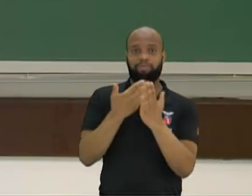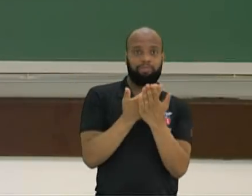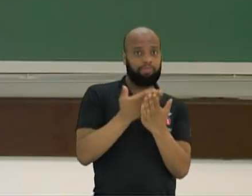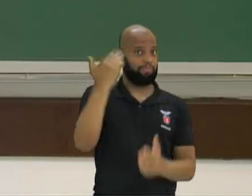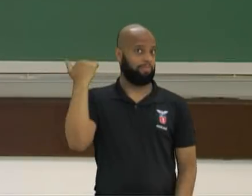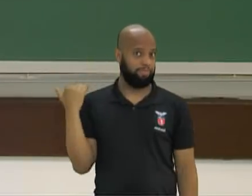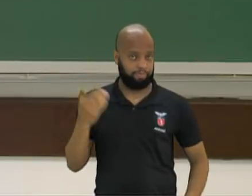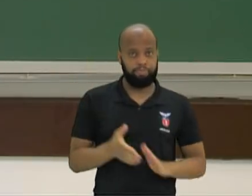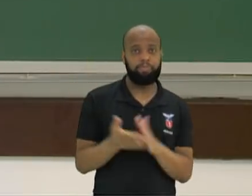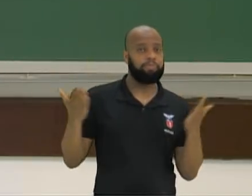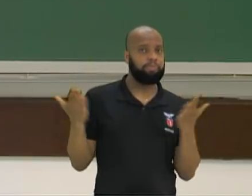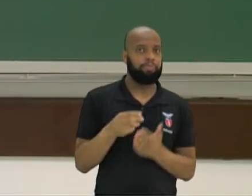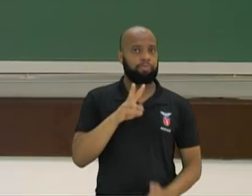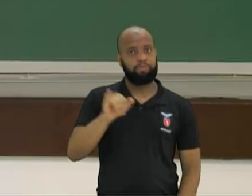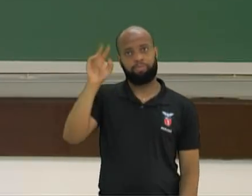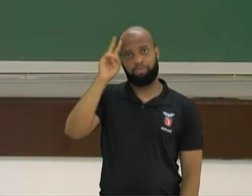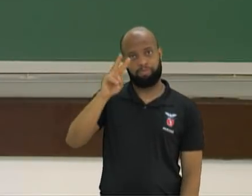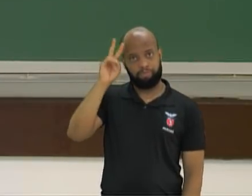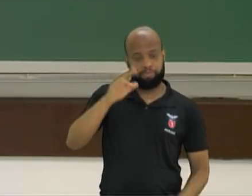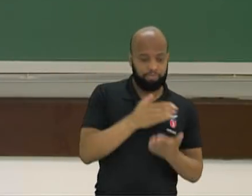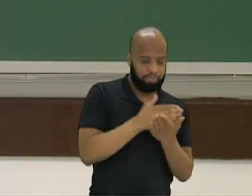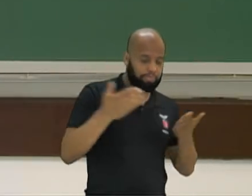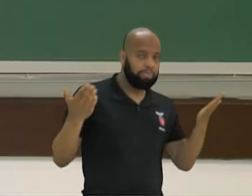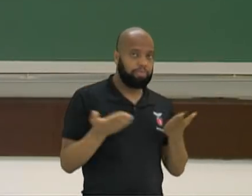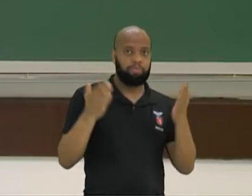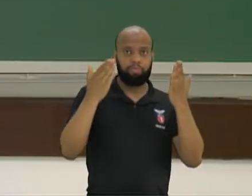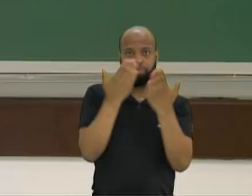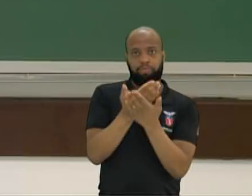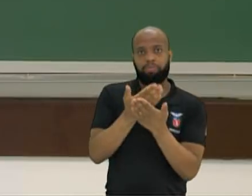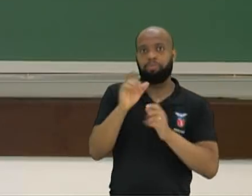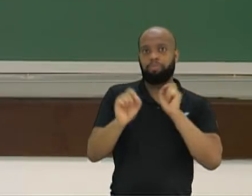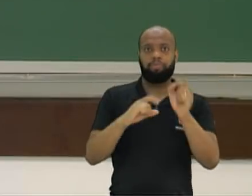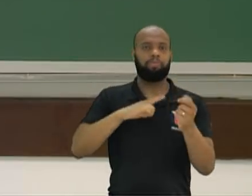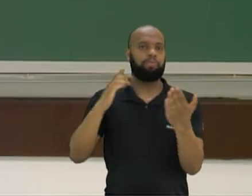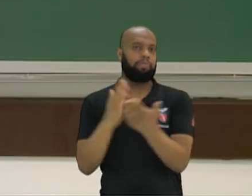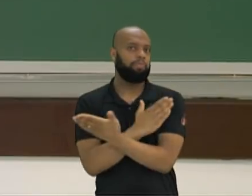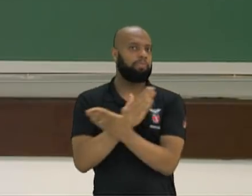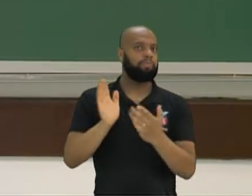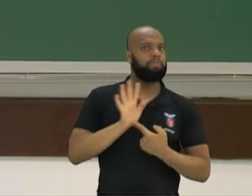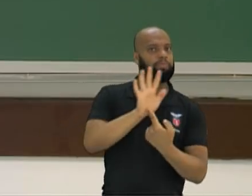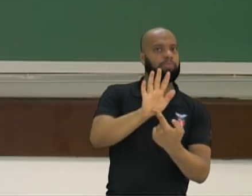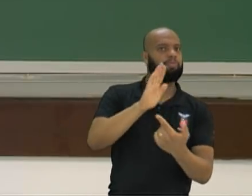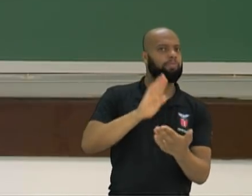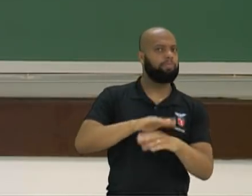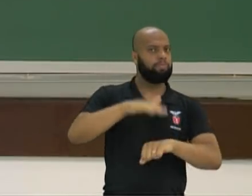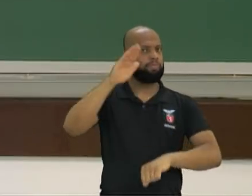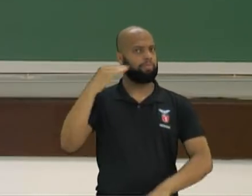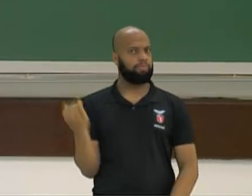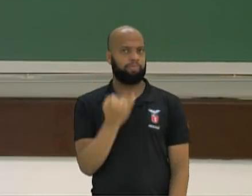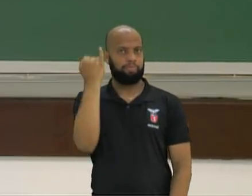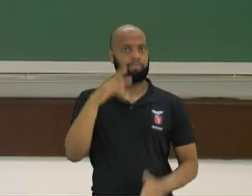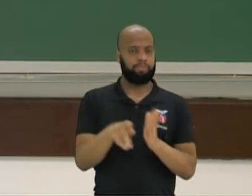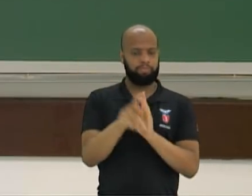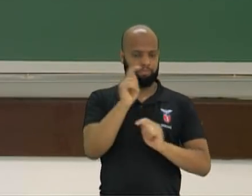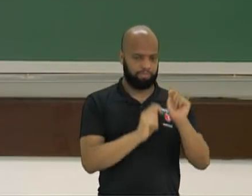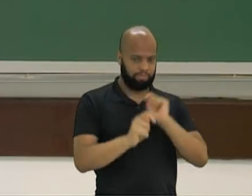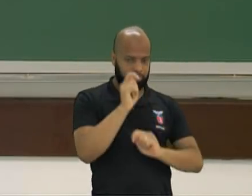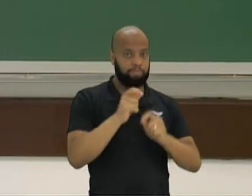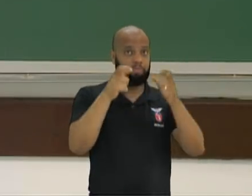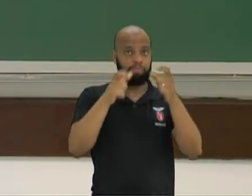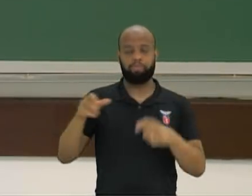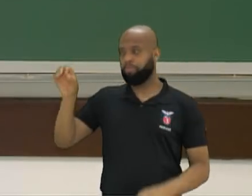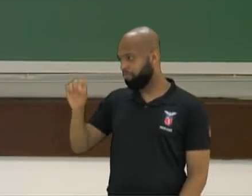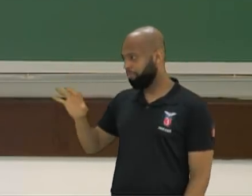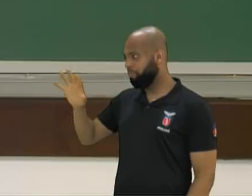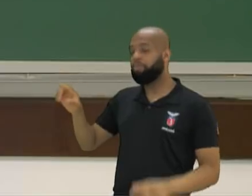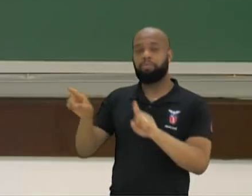anteriores. Hoje a gente vai relembrar, no início da nossa aula aqui, alguns destaques dos setores da economia na Oceania, e